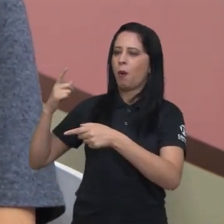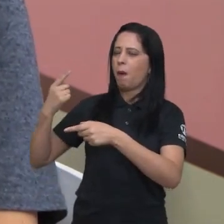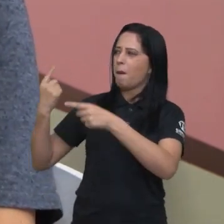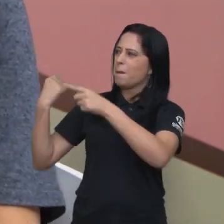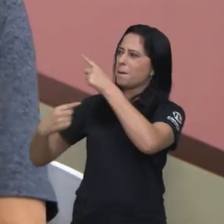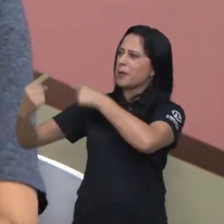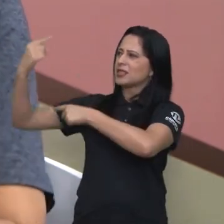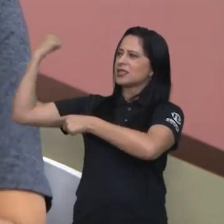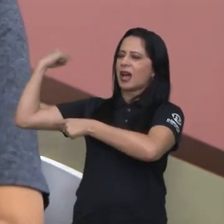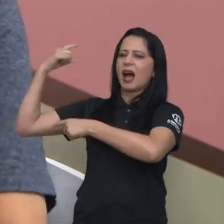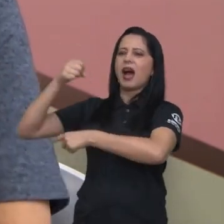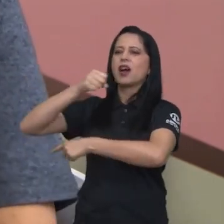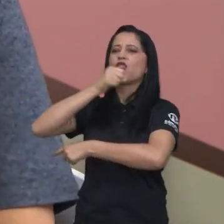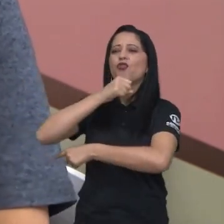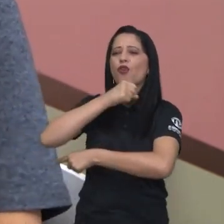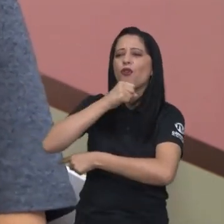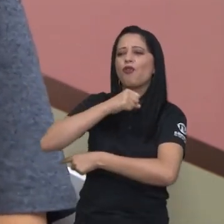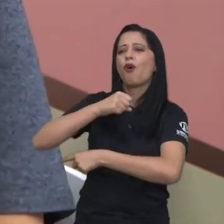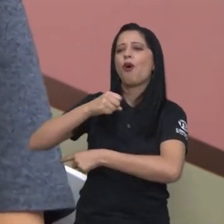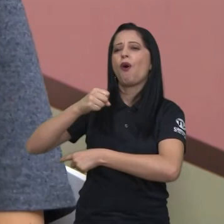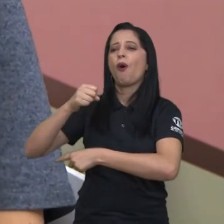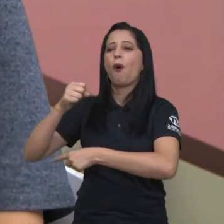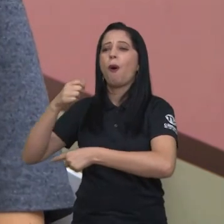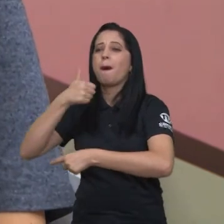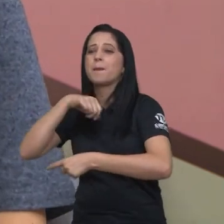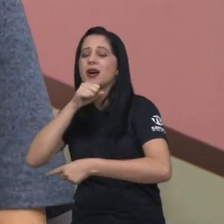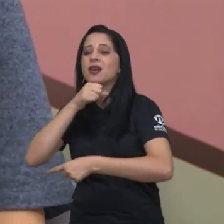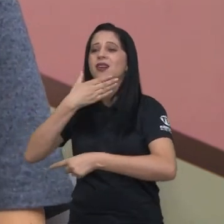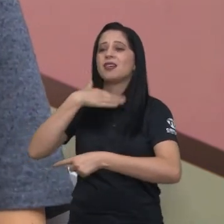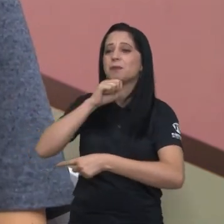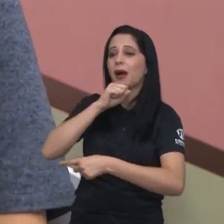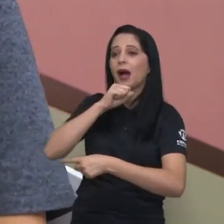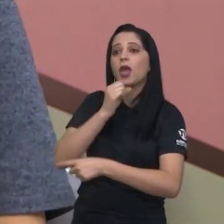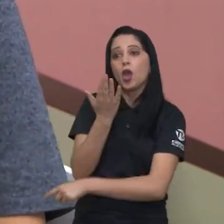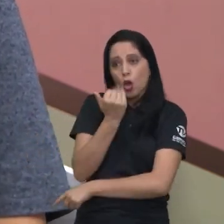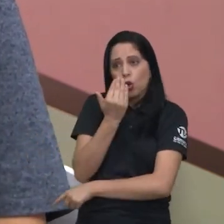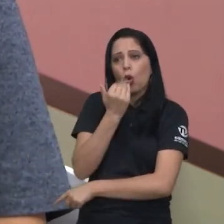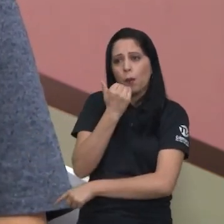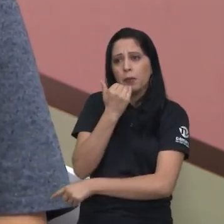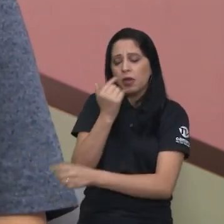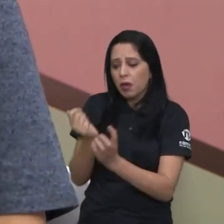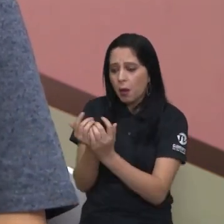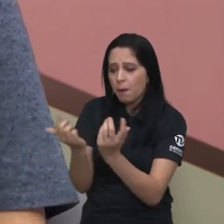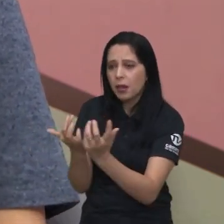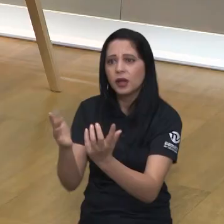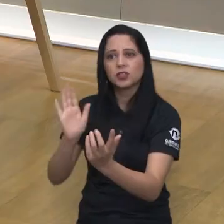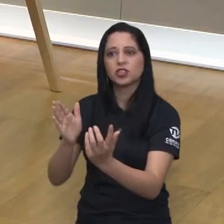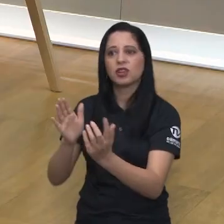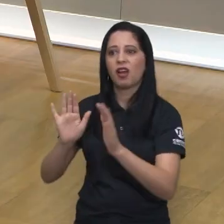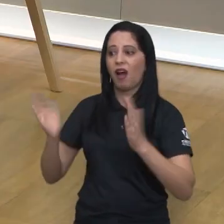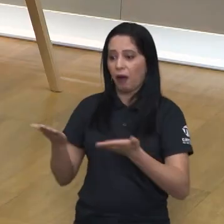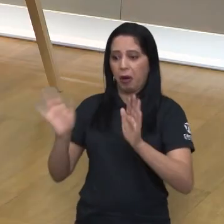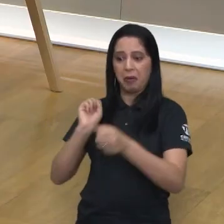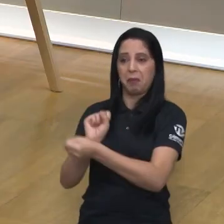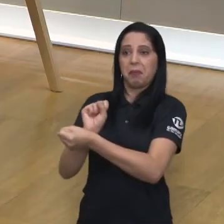consumiam e foi se perdendo com a urbanização, com essa vida moderna. Sim, taioba, né? Nossa, eu lembro criança, meu Deus, que